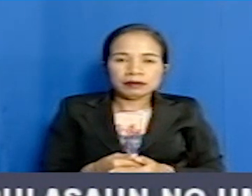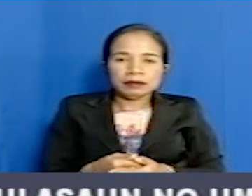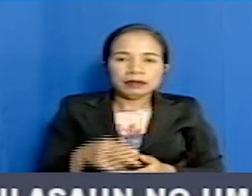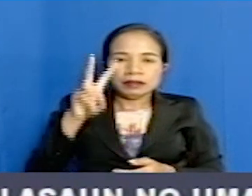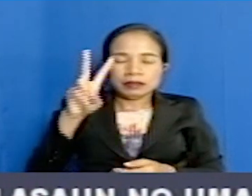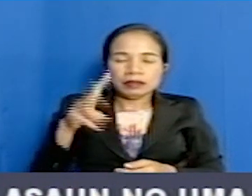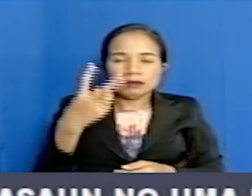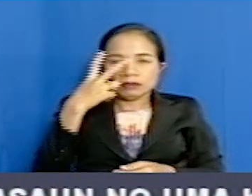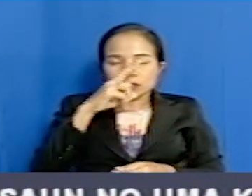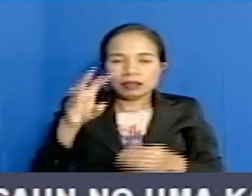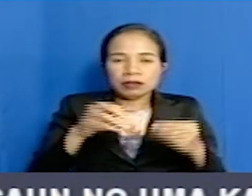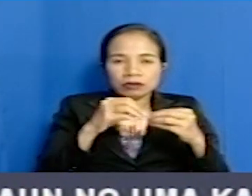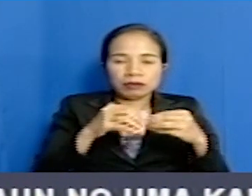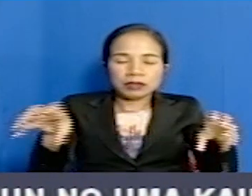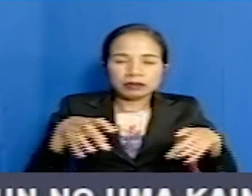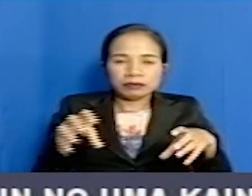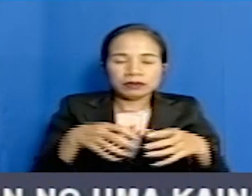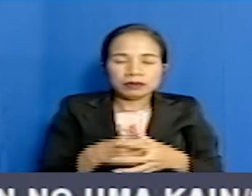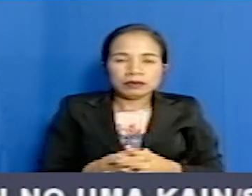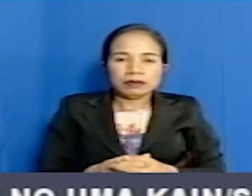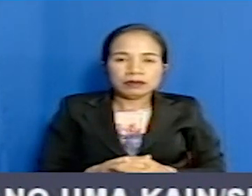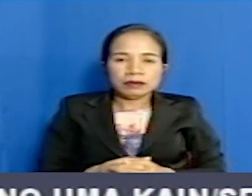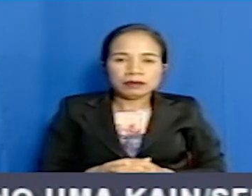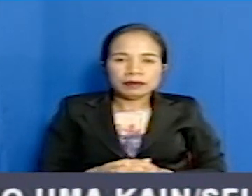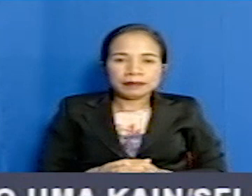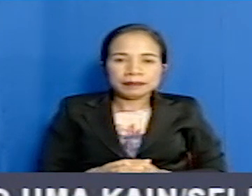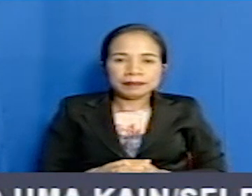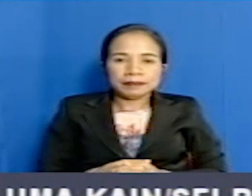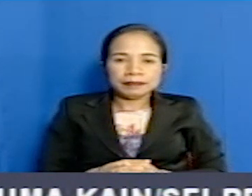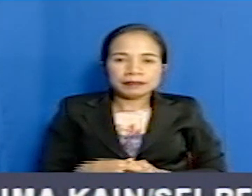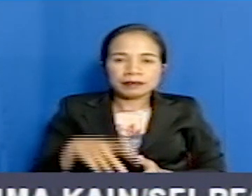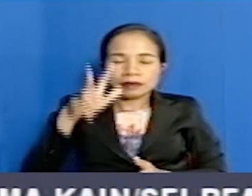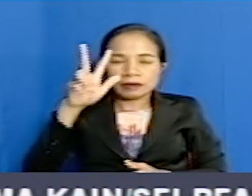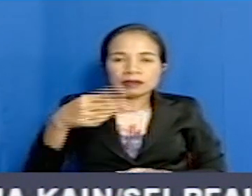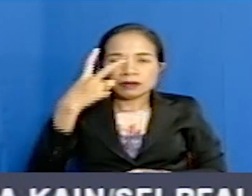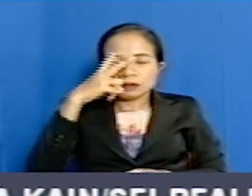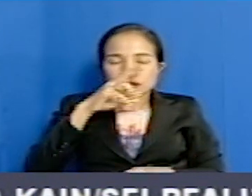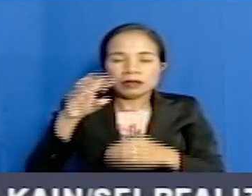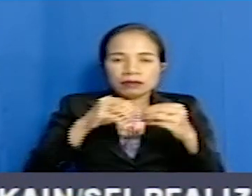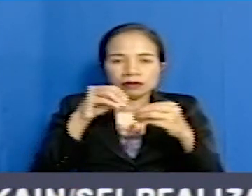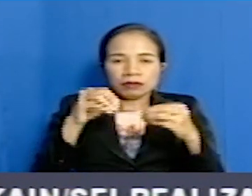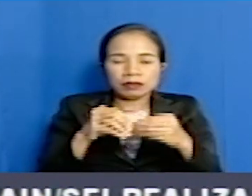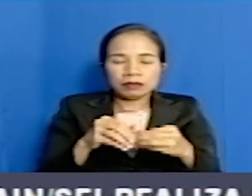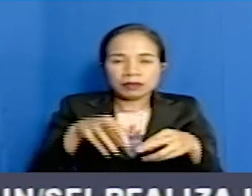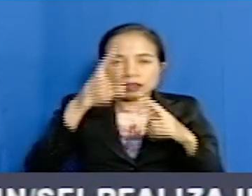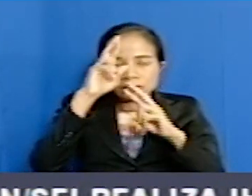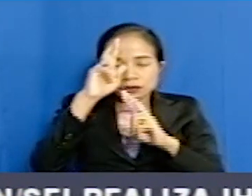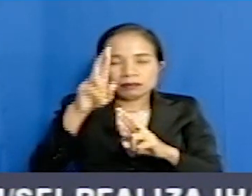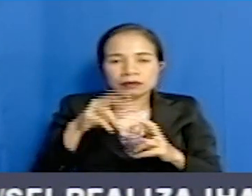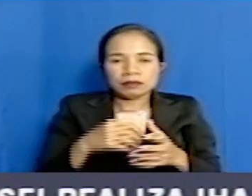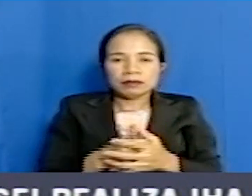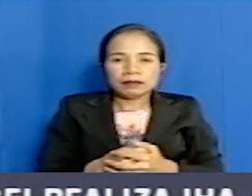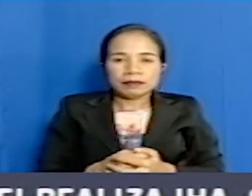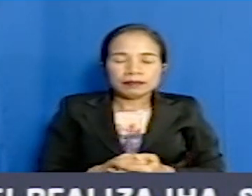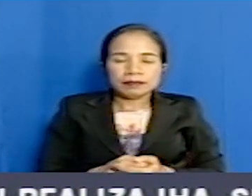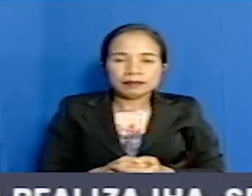Segundo haré kona baia serviço operacional Linian. Terceiro, are kona baia disciplina